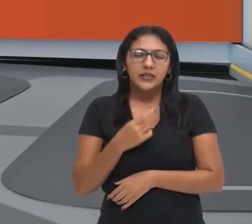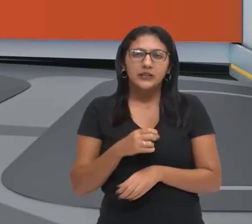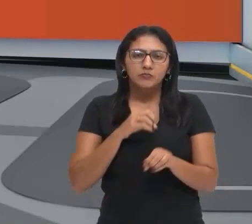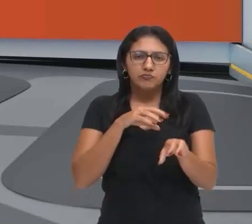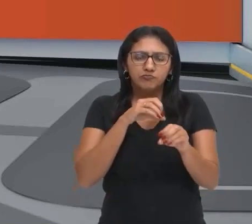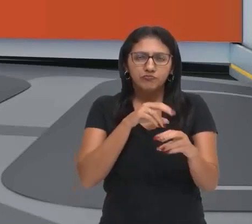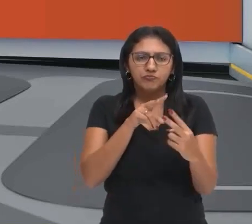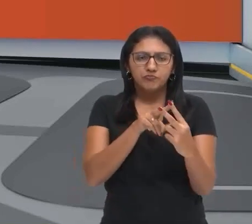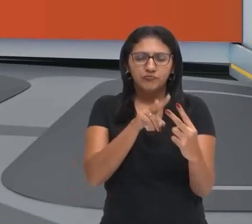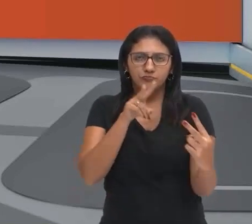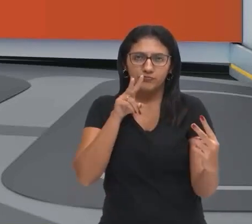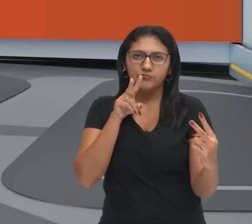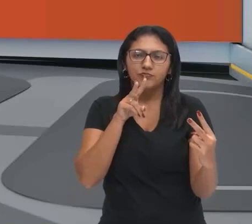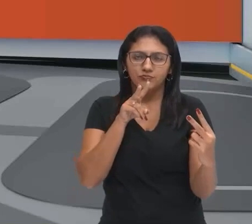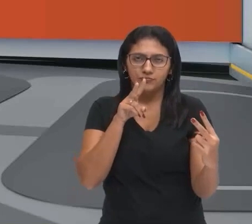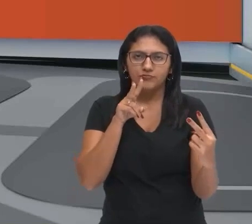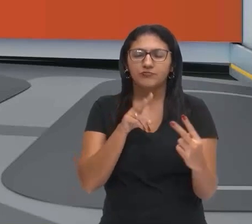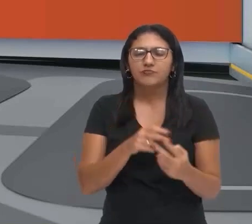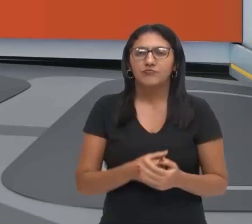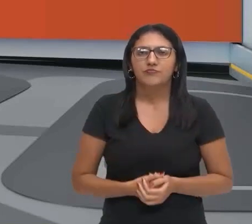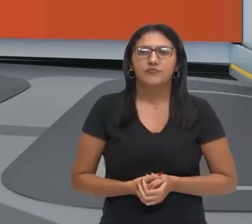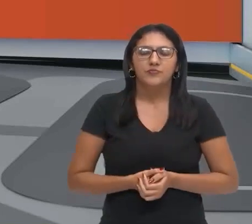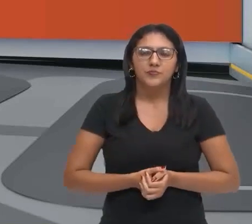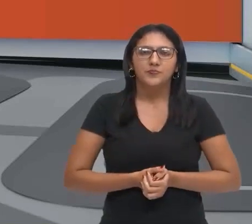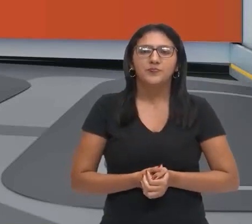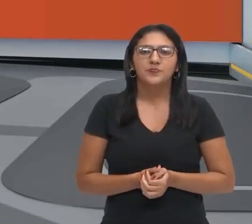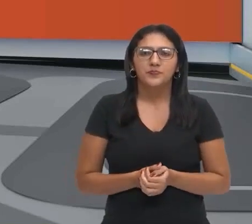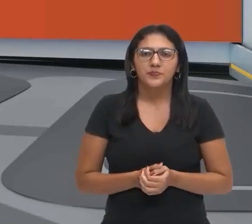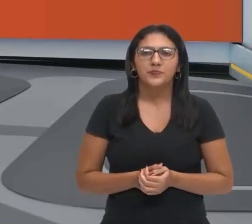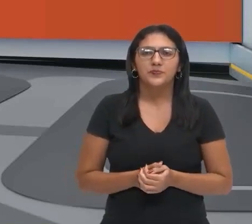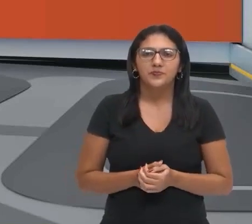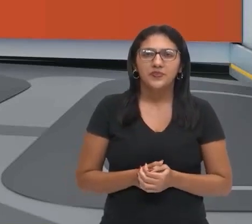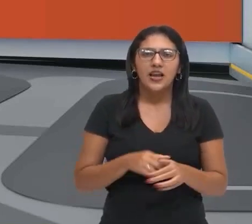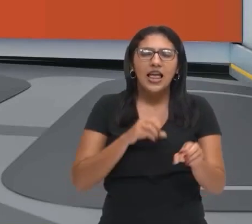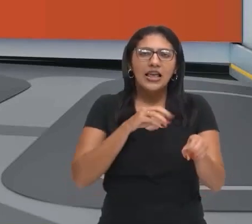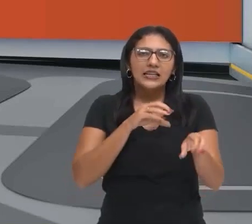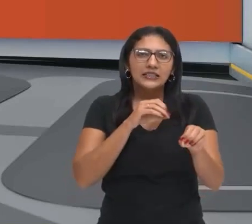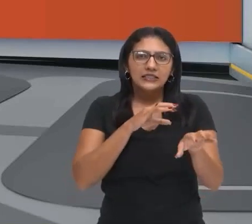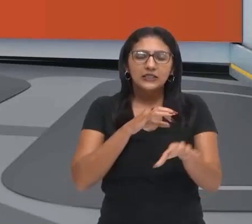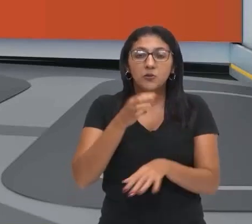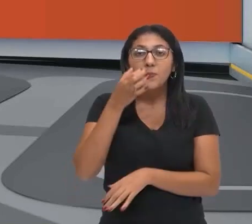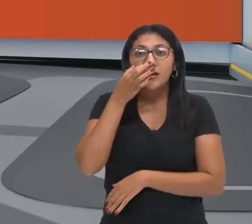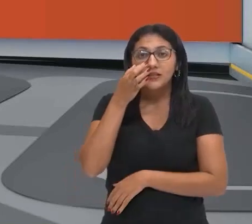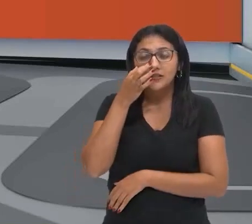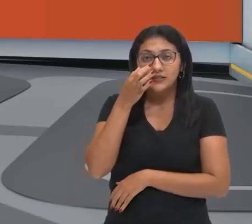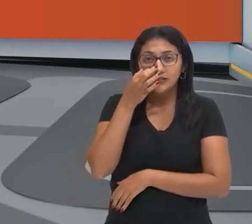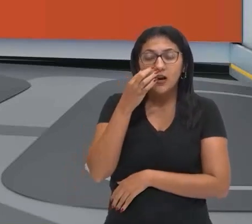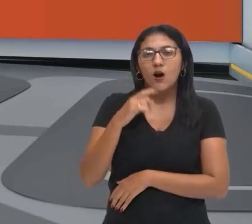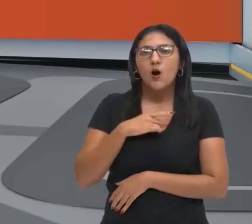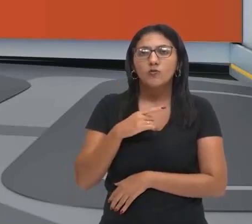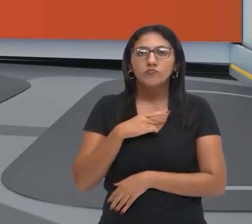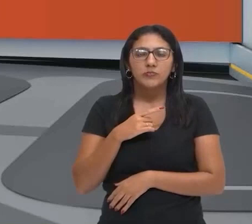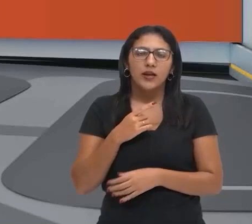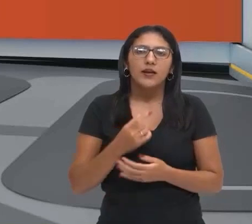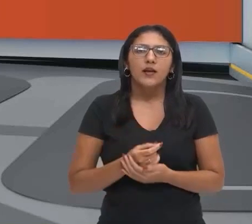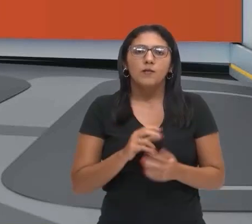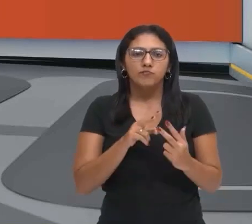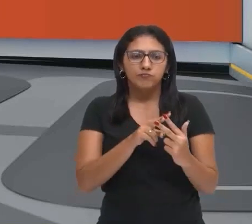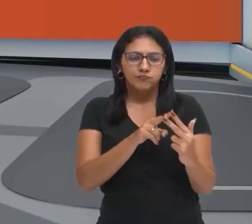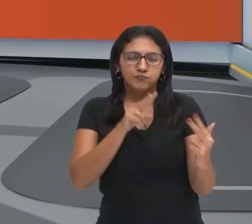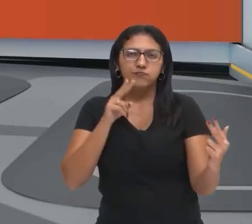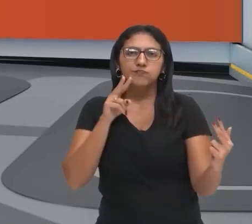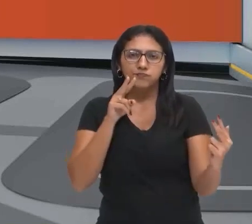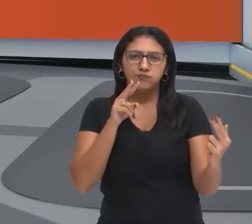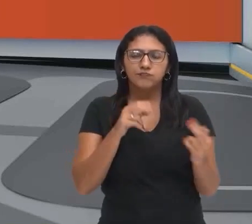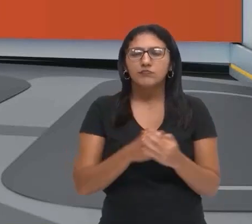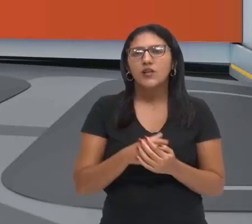mediação tecnológica. Tá? Então, ensino presencial com mediação tecnológica. Ela é